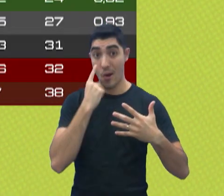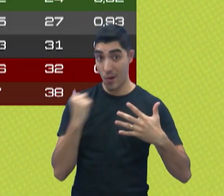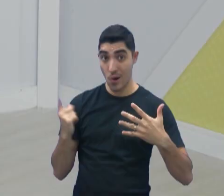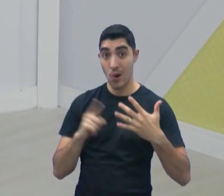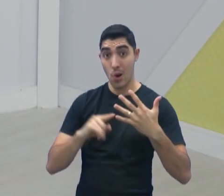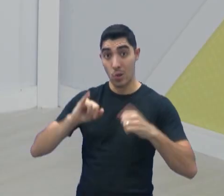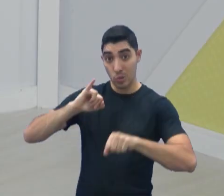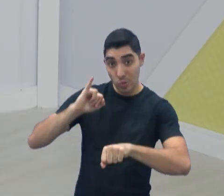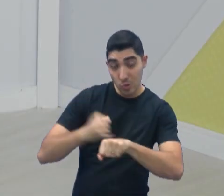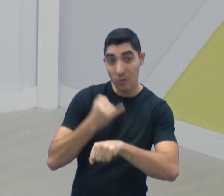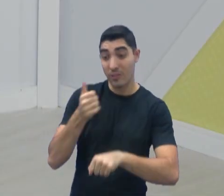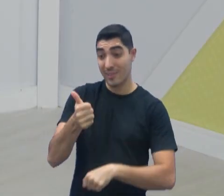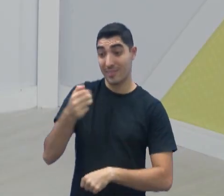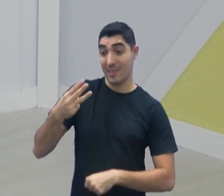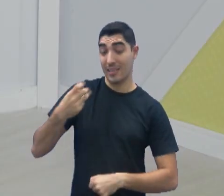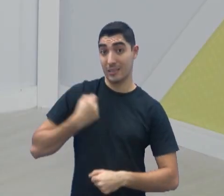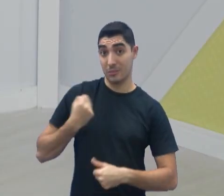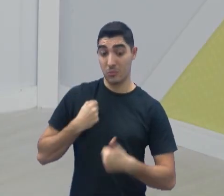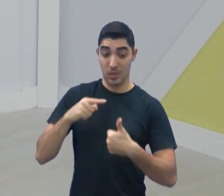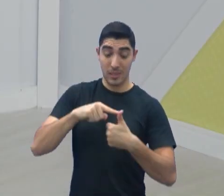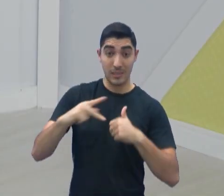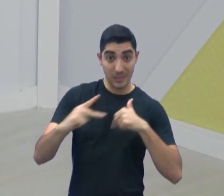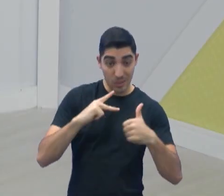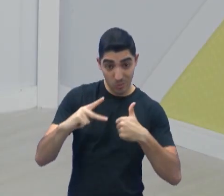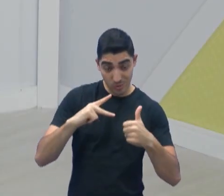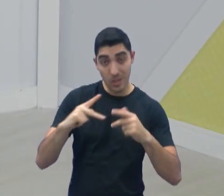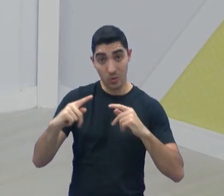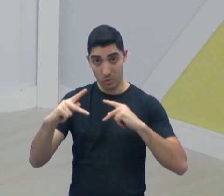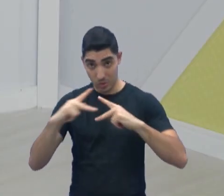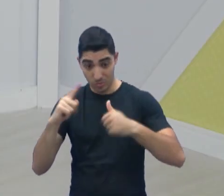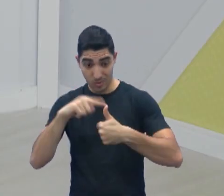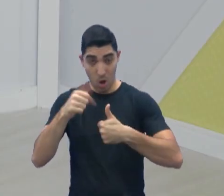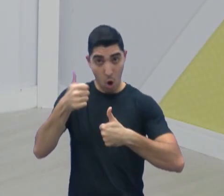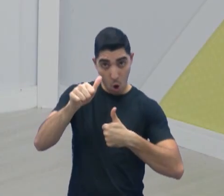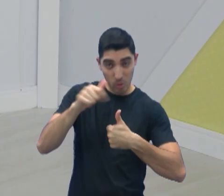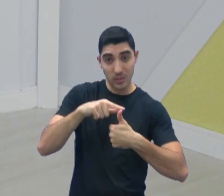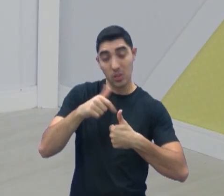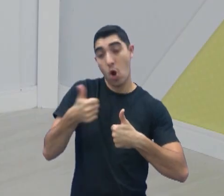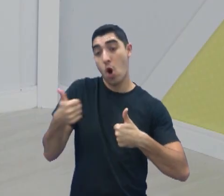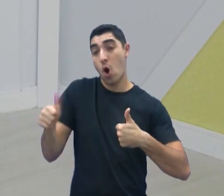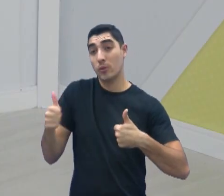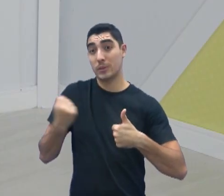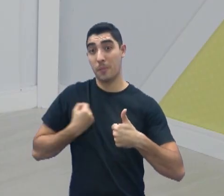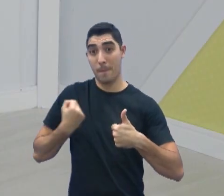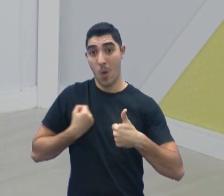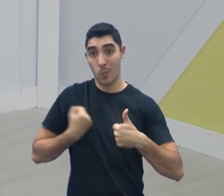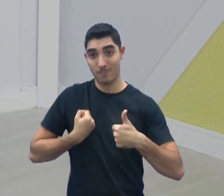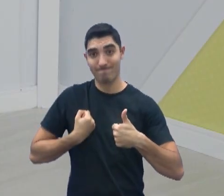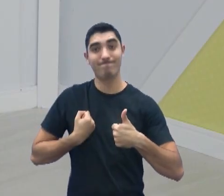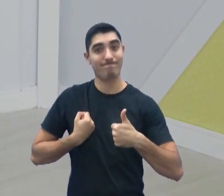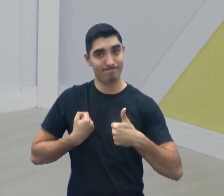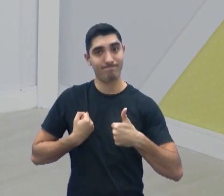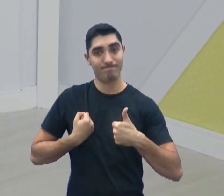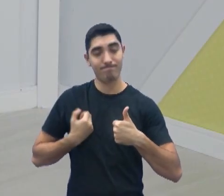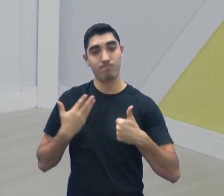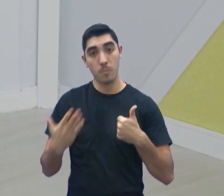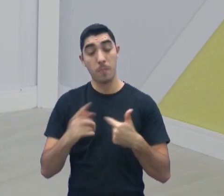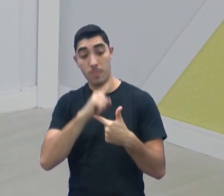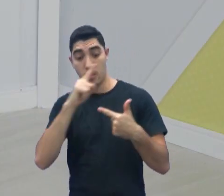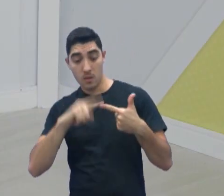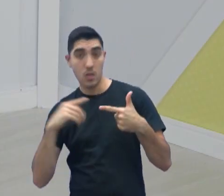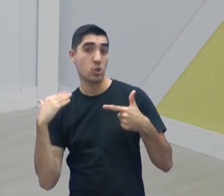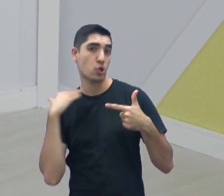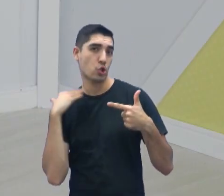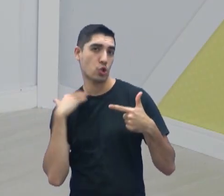aí do São José. 11º colocado, o São José com 11 pontos na competição, e o Juiz de Fora